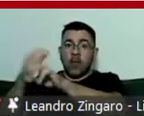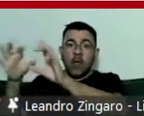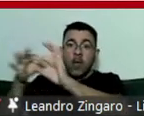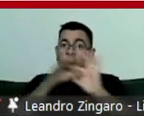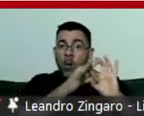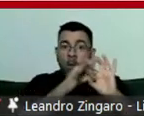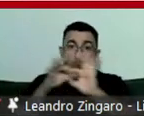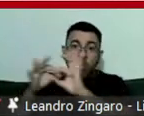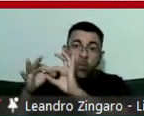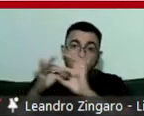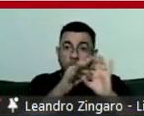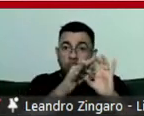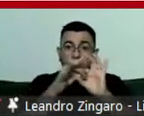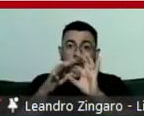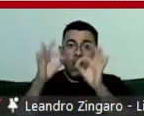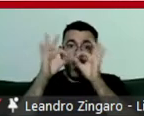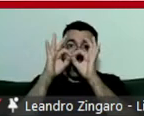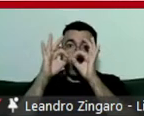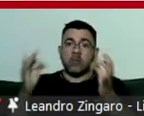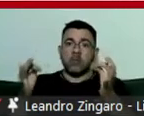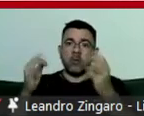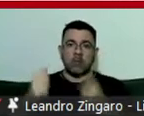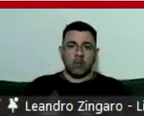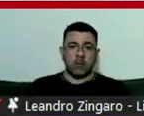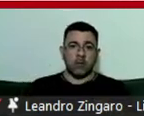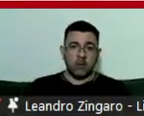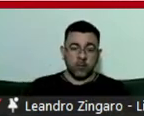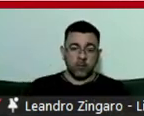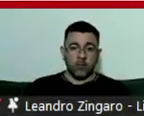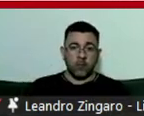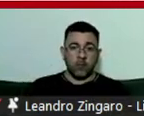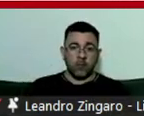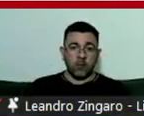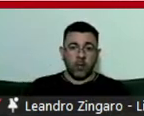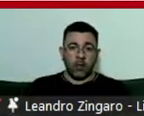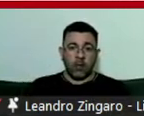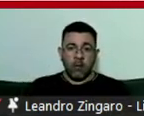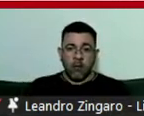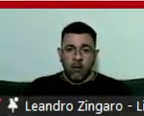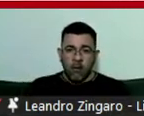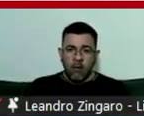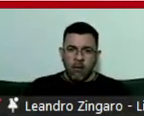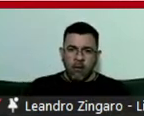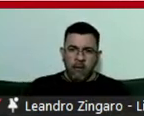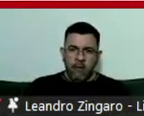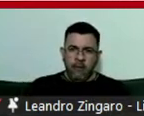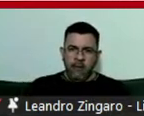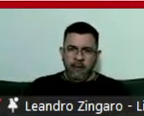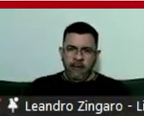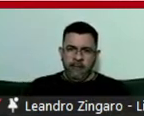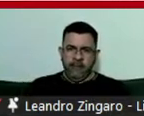e essa ferramenta bem interessante eu vou entrar aqui eh na minha área